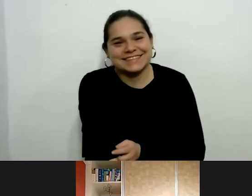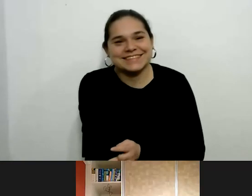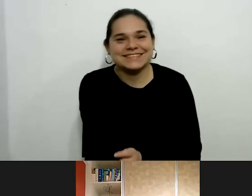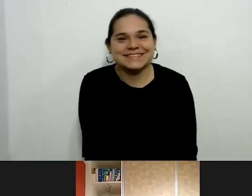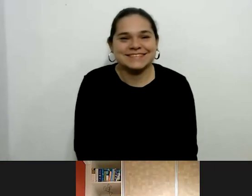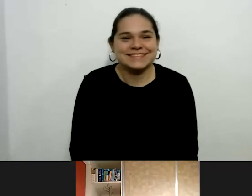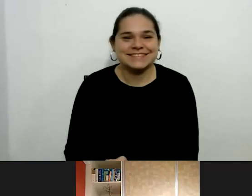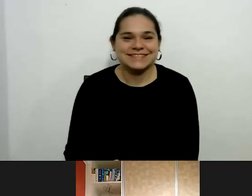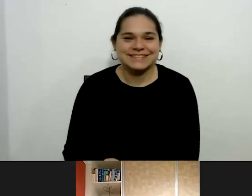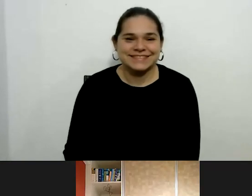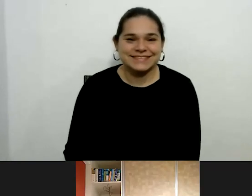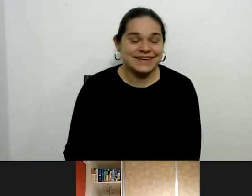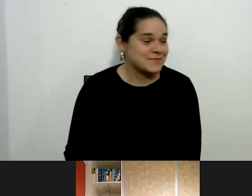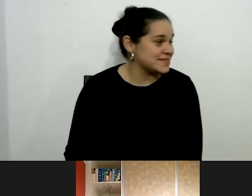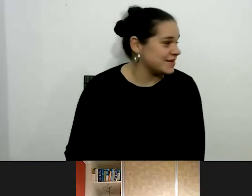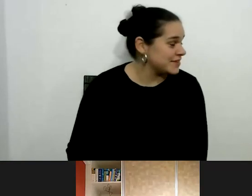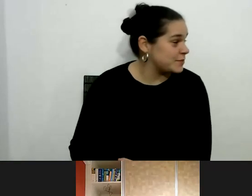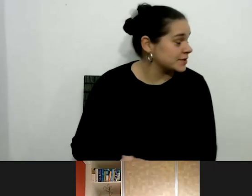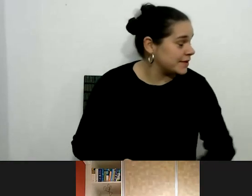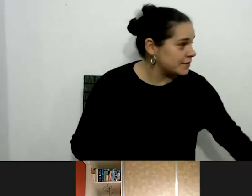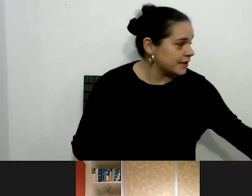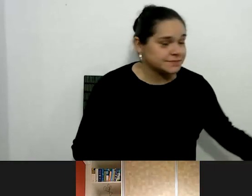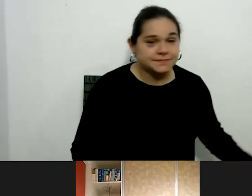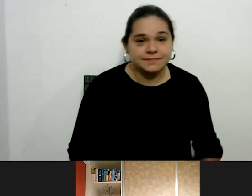Oi, boa tarde, pessoal. Novo.